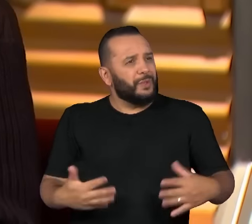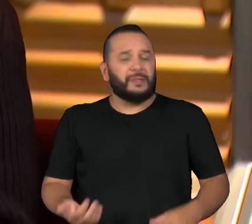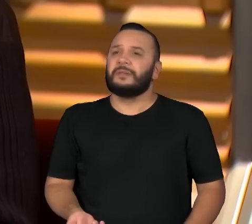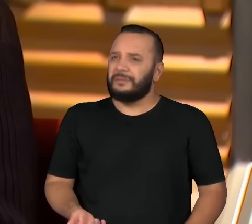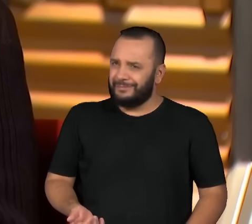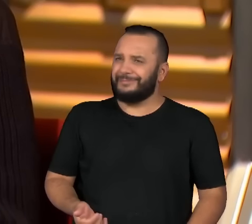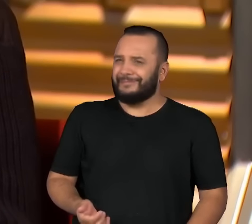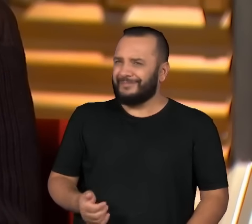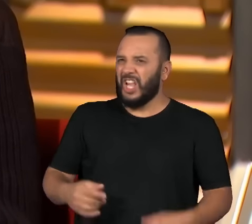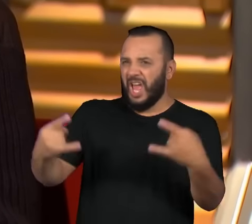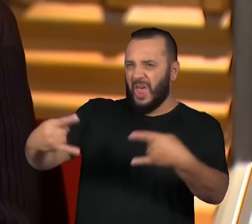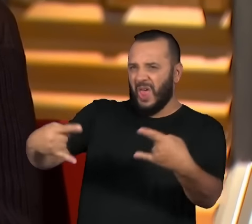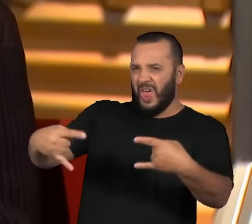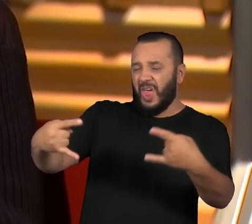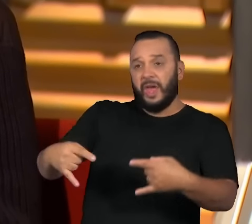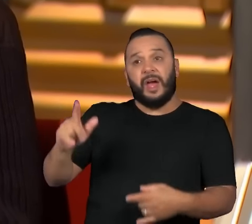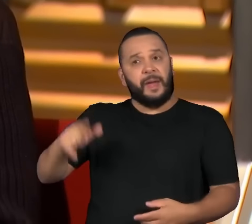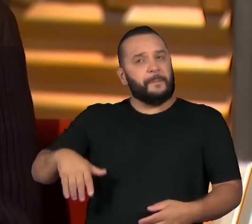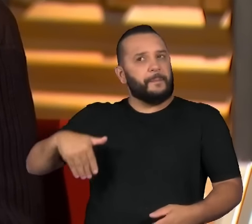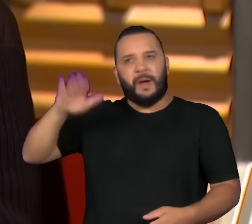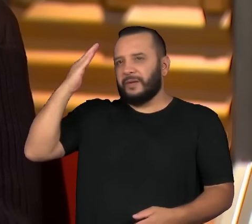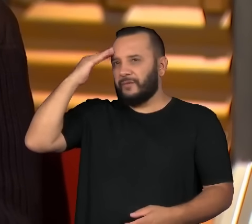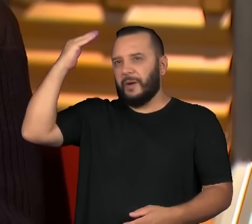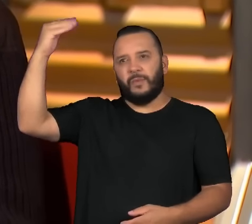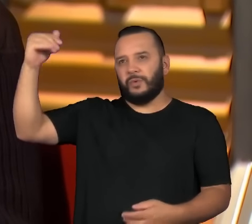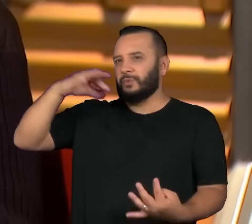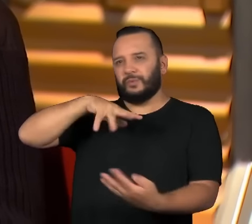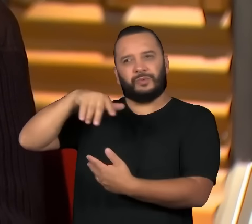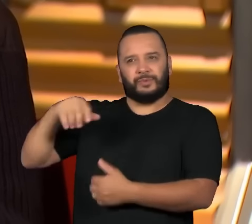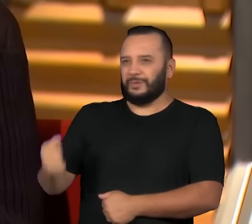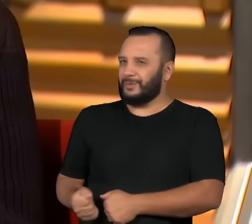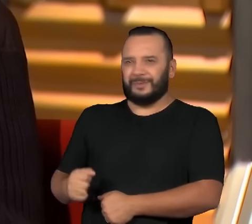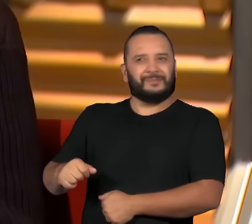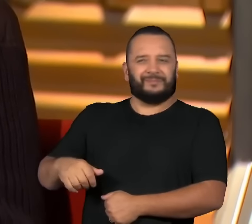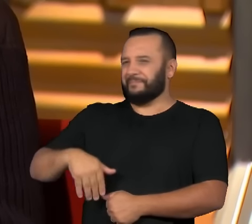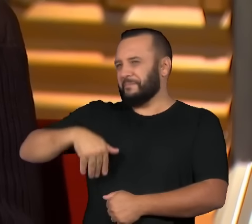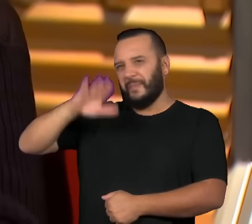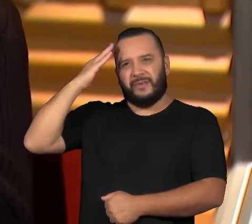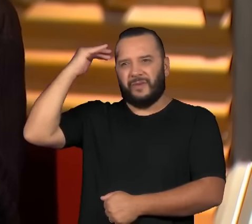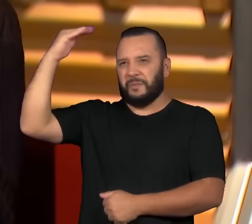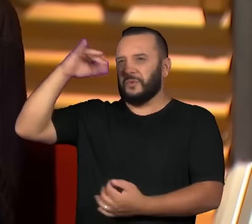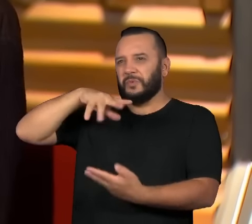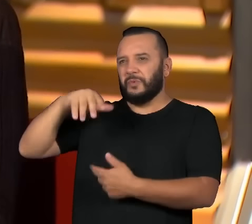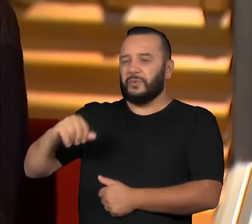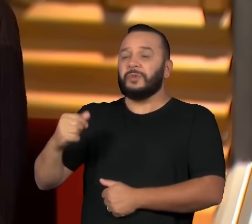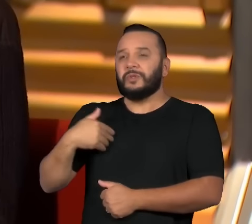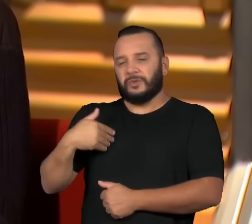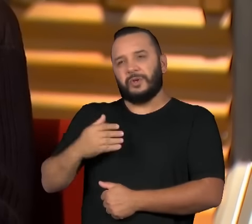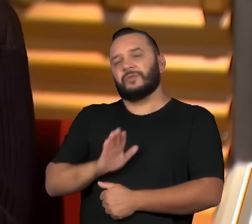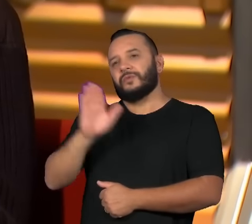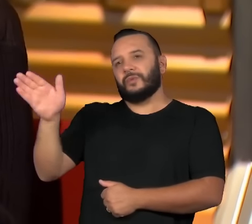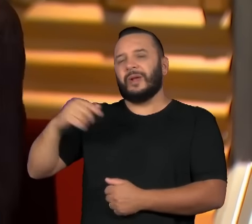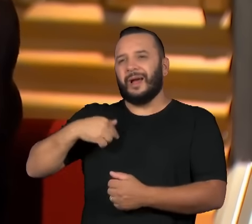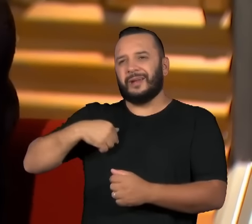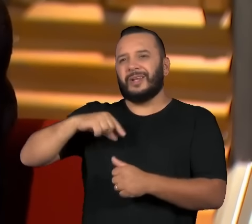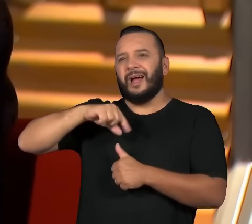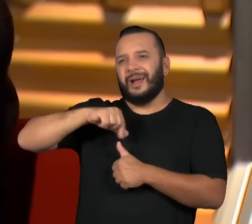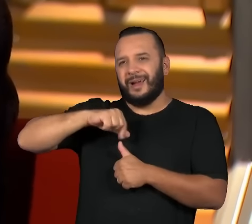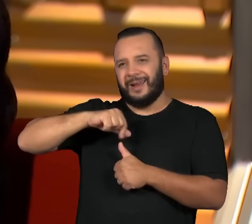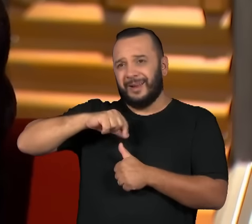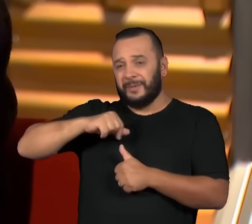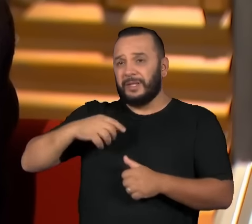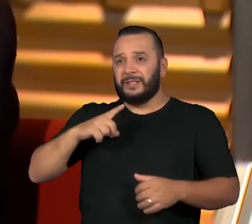heavy metal, né? O heavy metal é o estilo mais popular do mundo, disparado. Disparado. Pô, nós tocamos na Armênia uma vez e uma banda